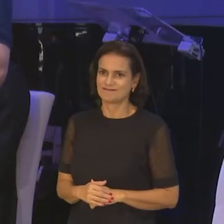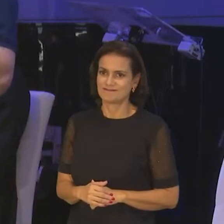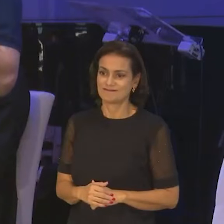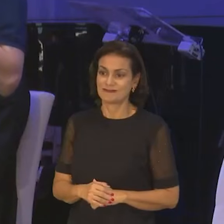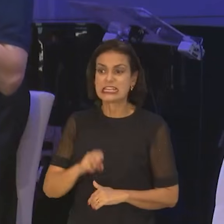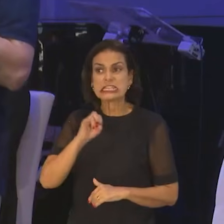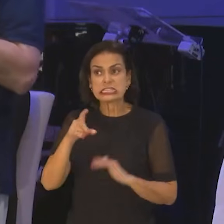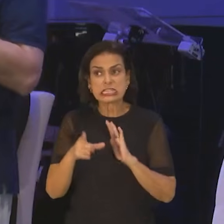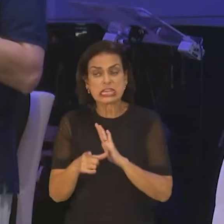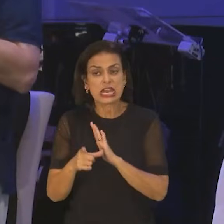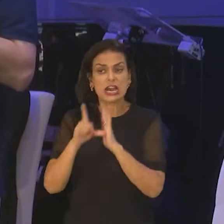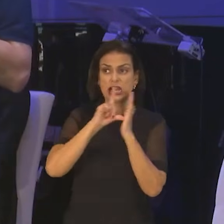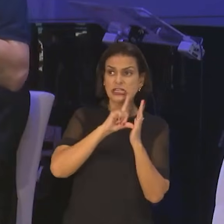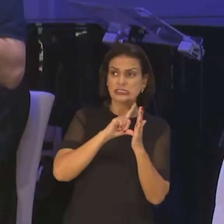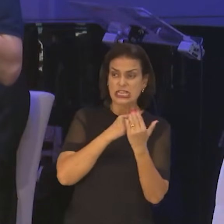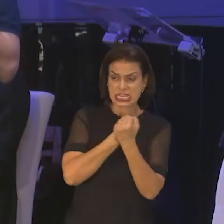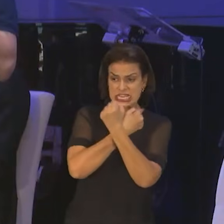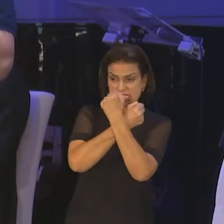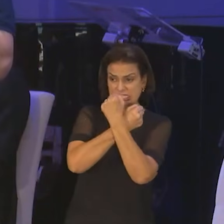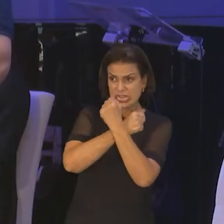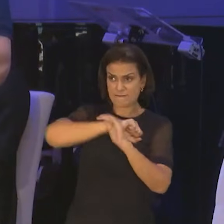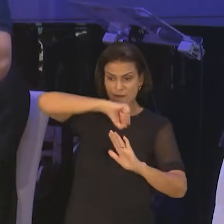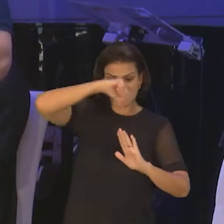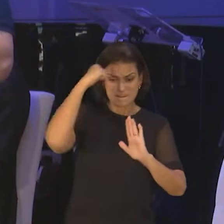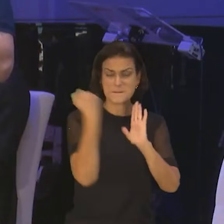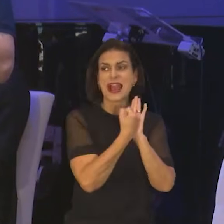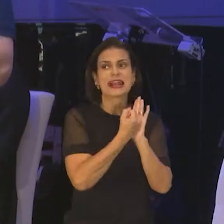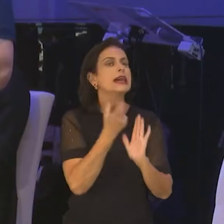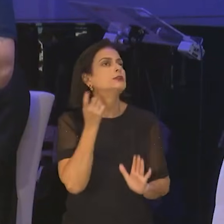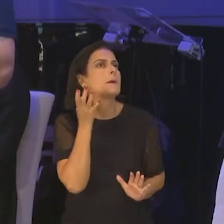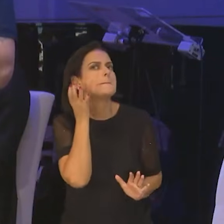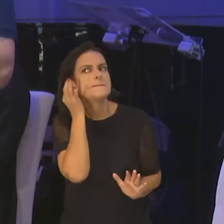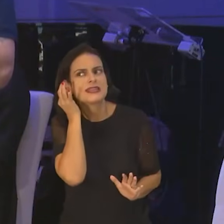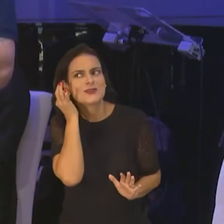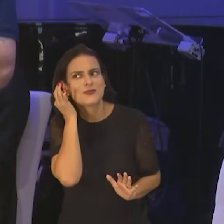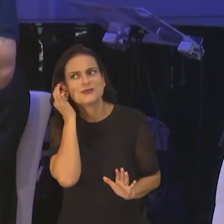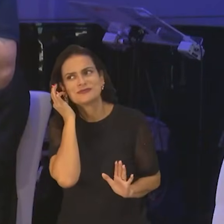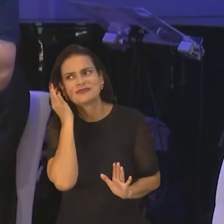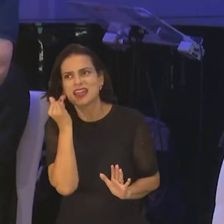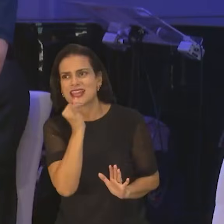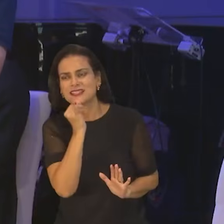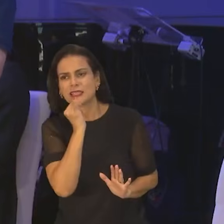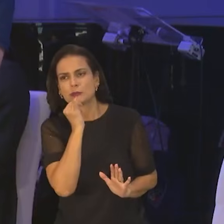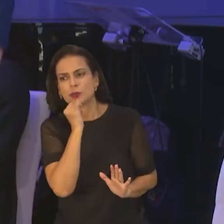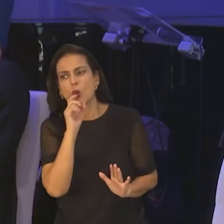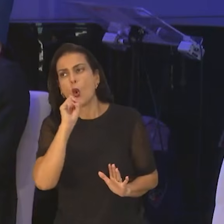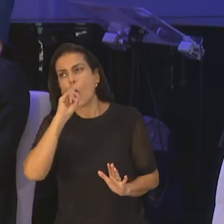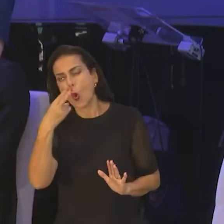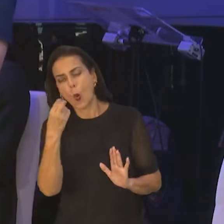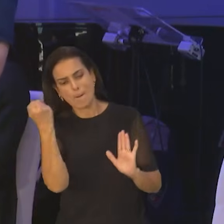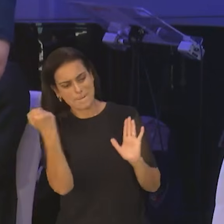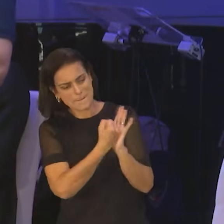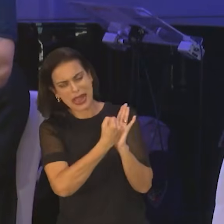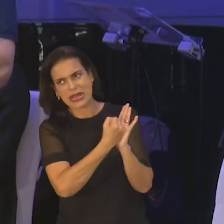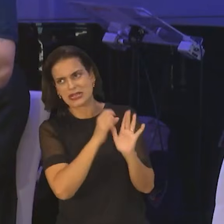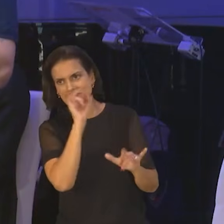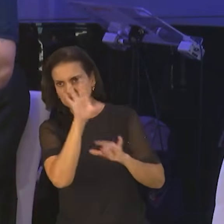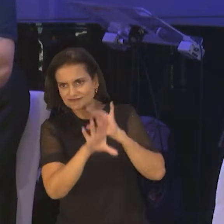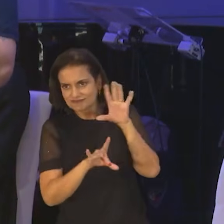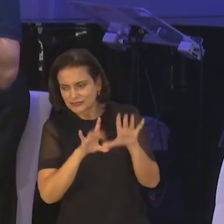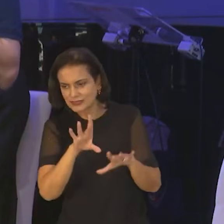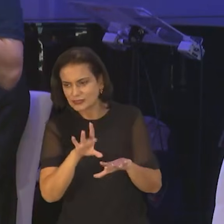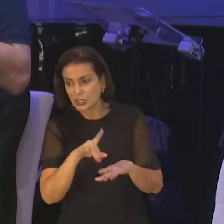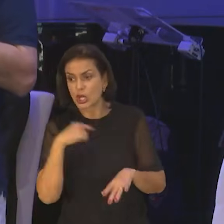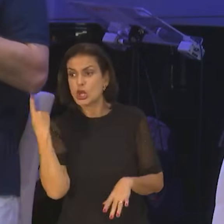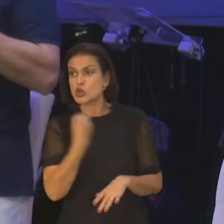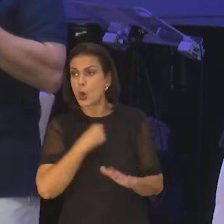Se antes os escravos serão marcados por um brinco aqui, certo? Ou uma marca especial. E